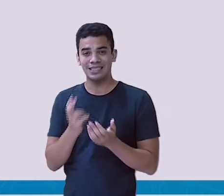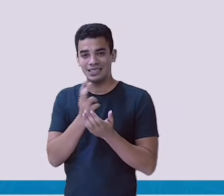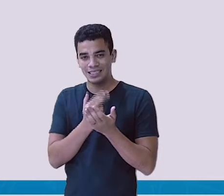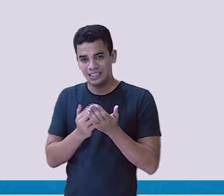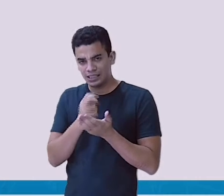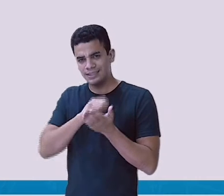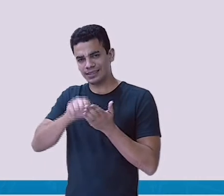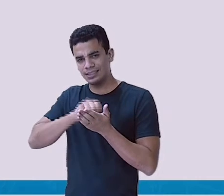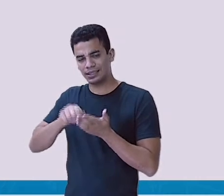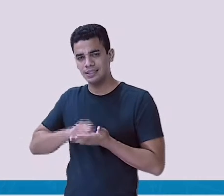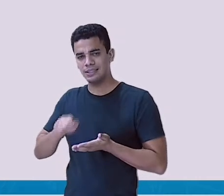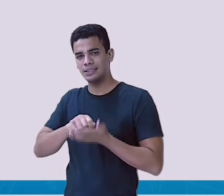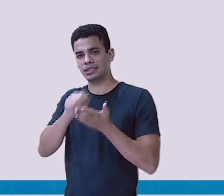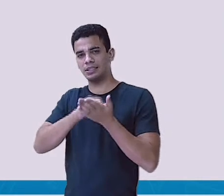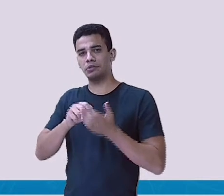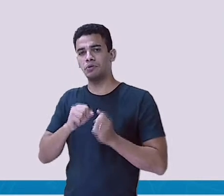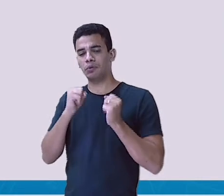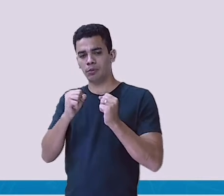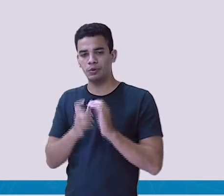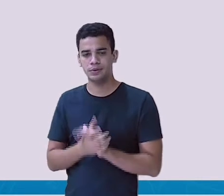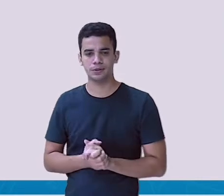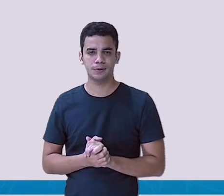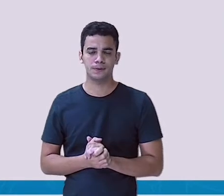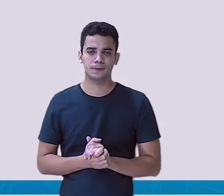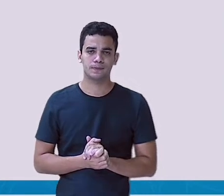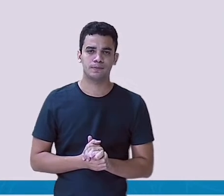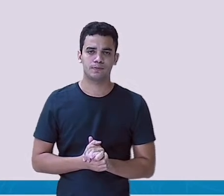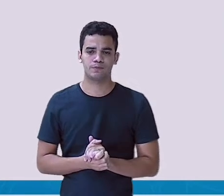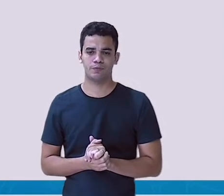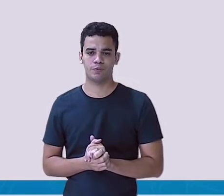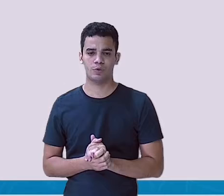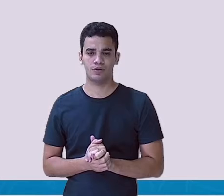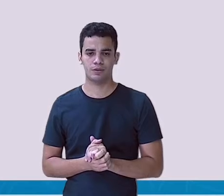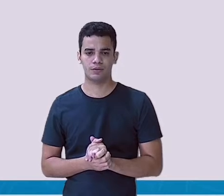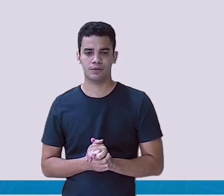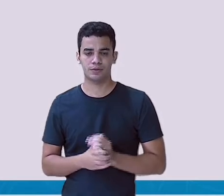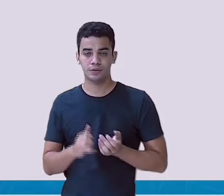é congruente ao lado EF.